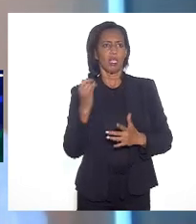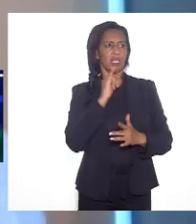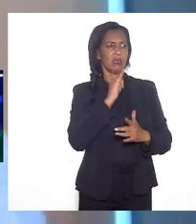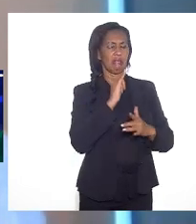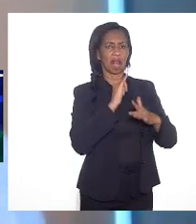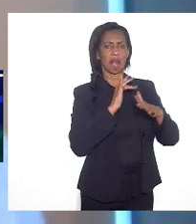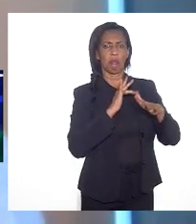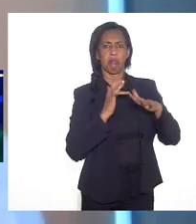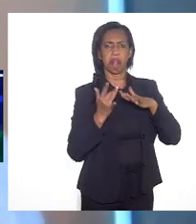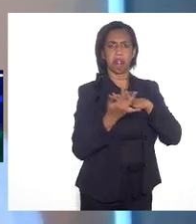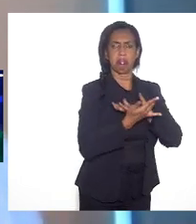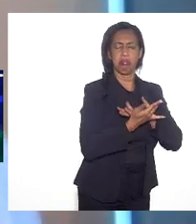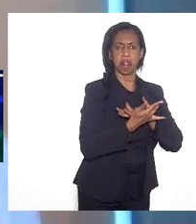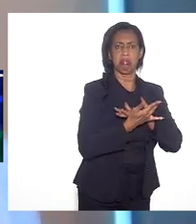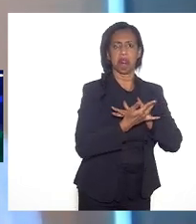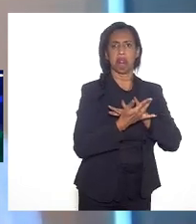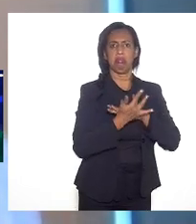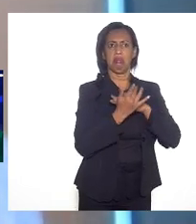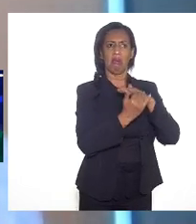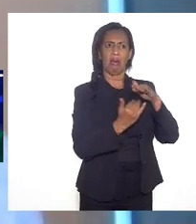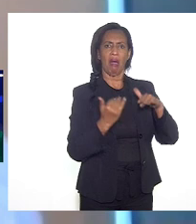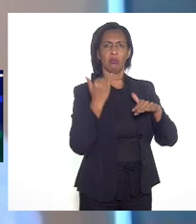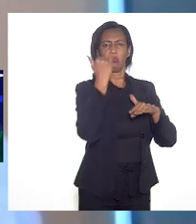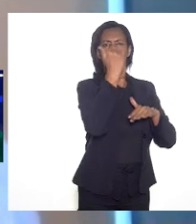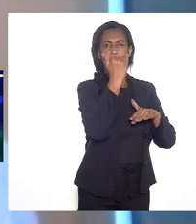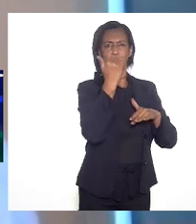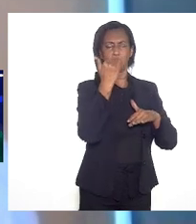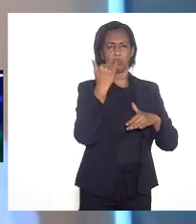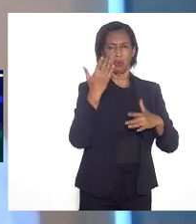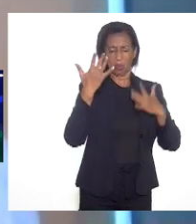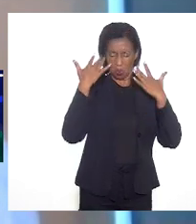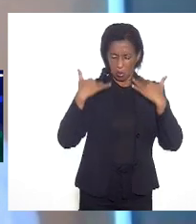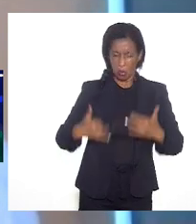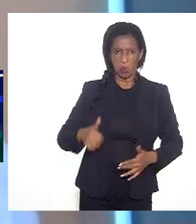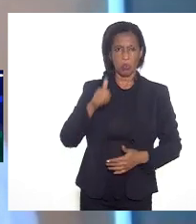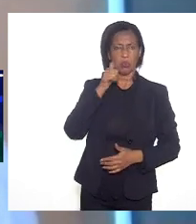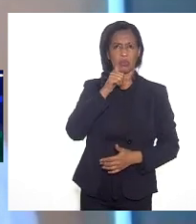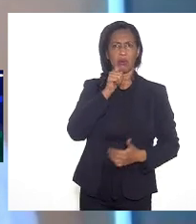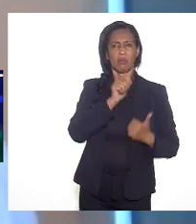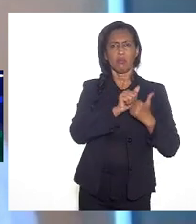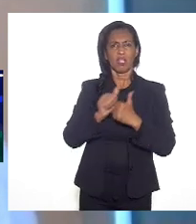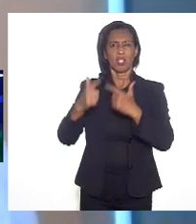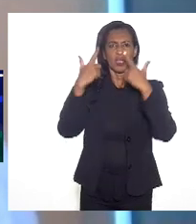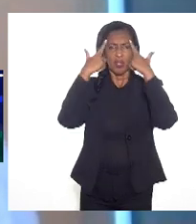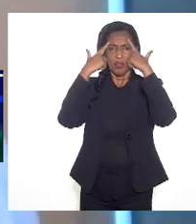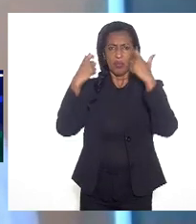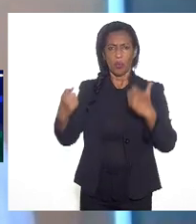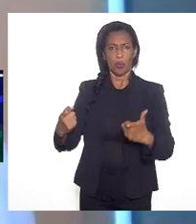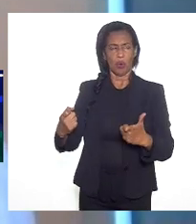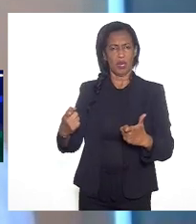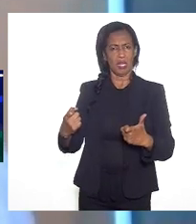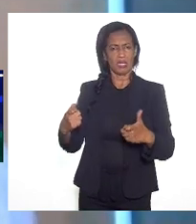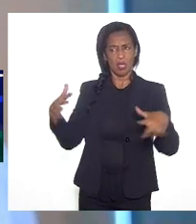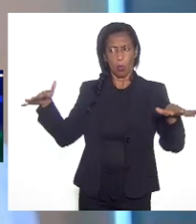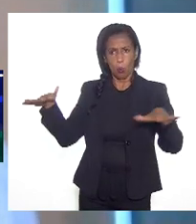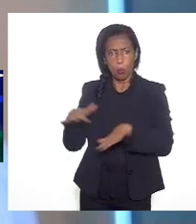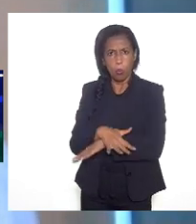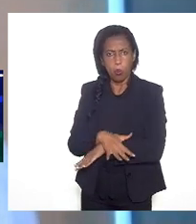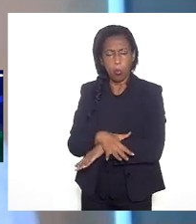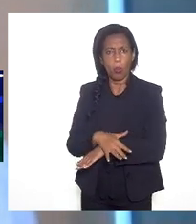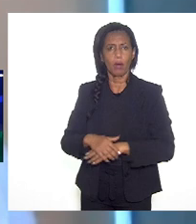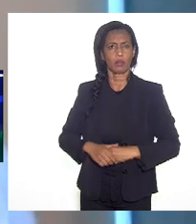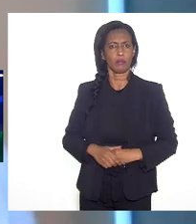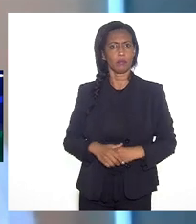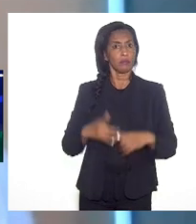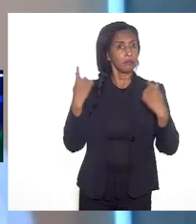adultos. Essa erotização do corpo da mulher vem acompanhada de violência, frequência e de submissão.